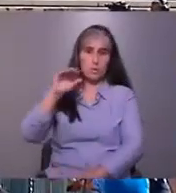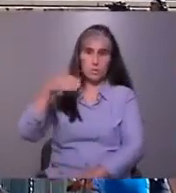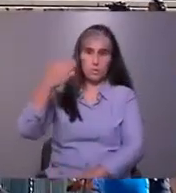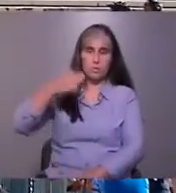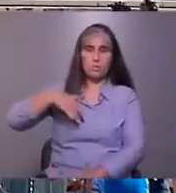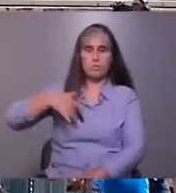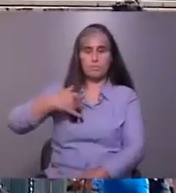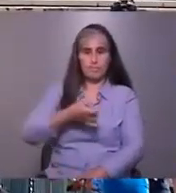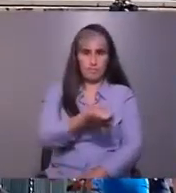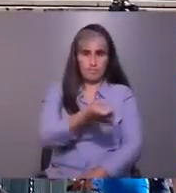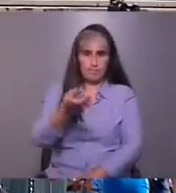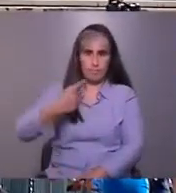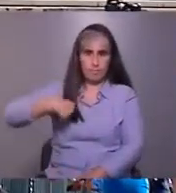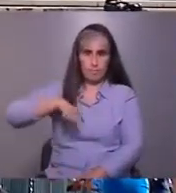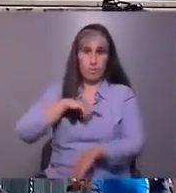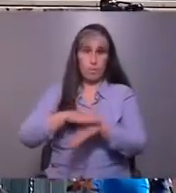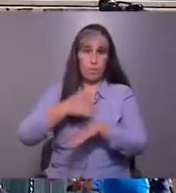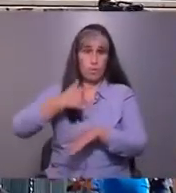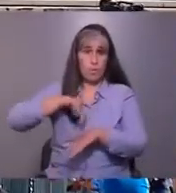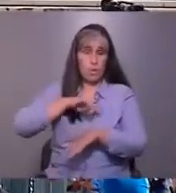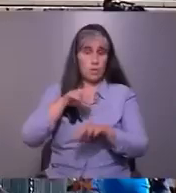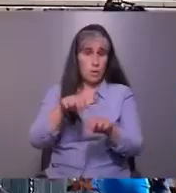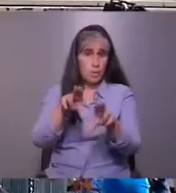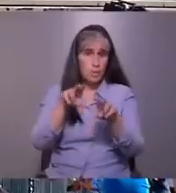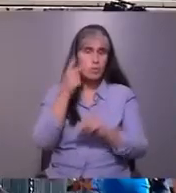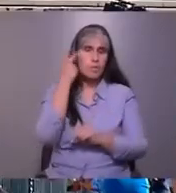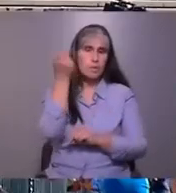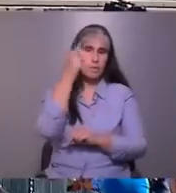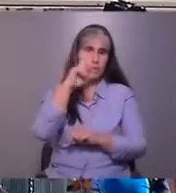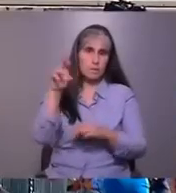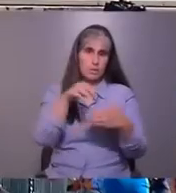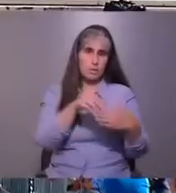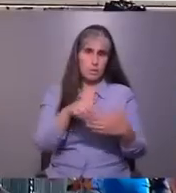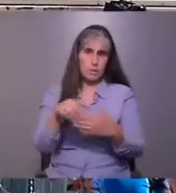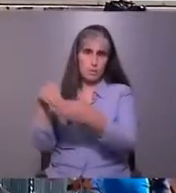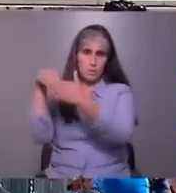nós, perdoe os nossos pecados e nos conduz à vida eterna.